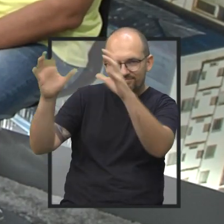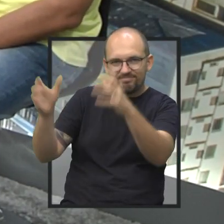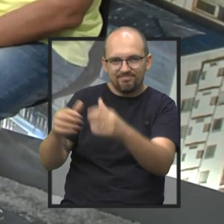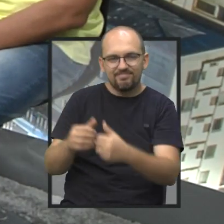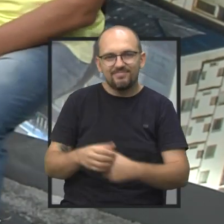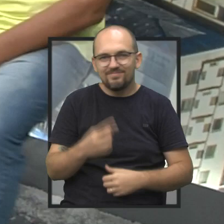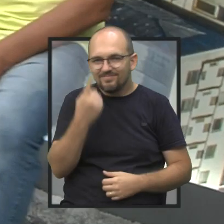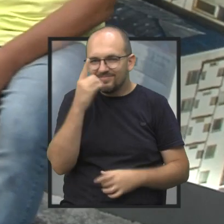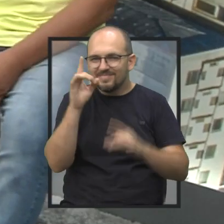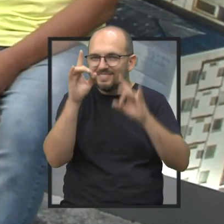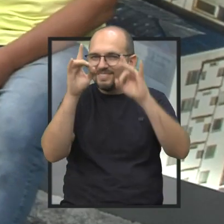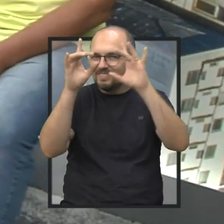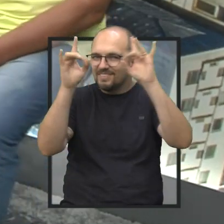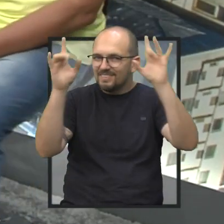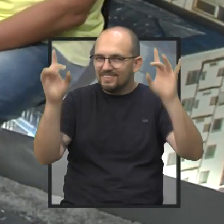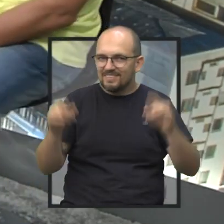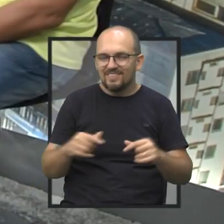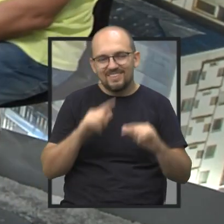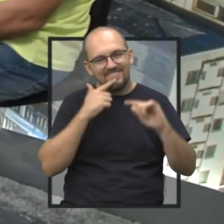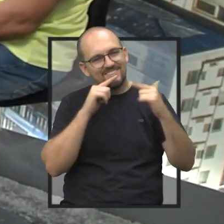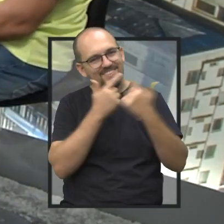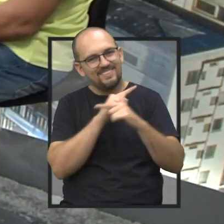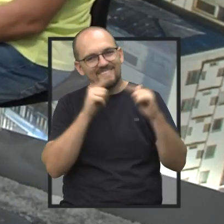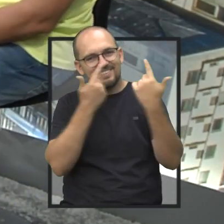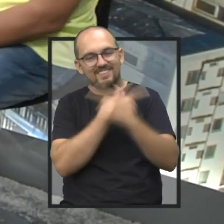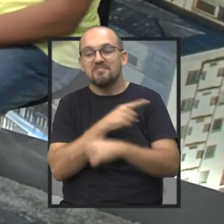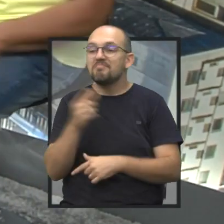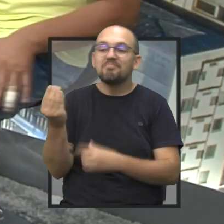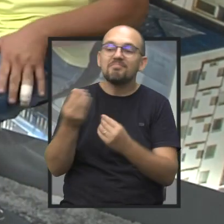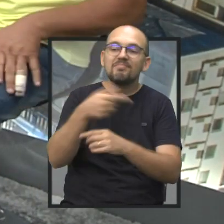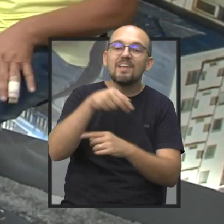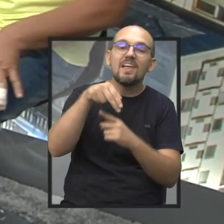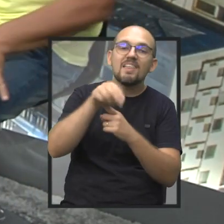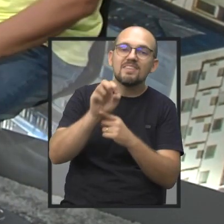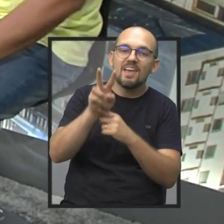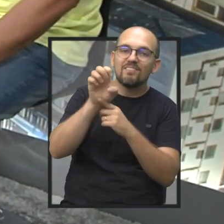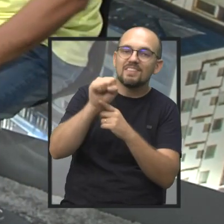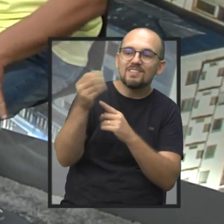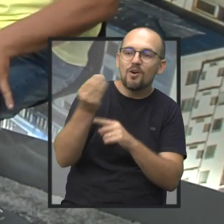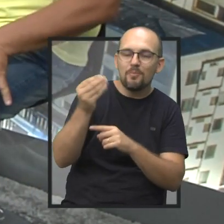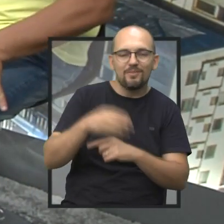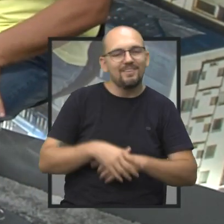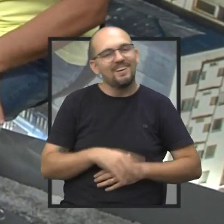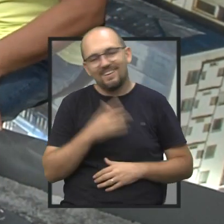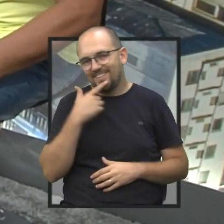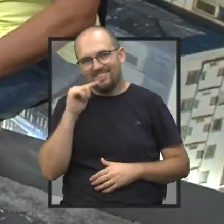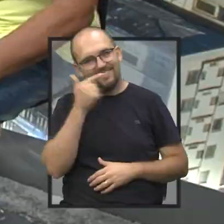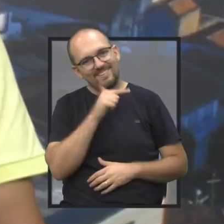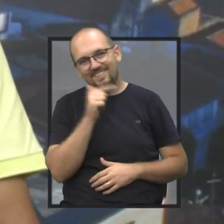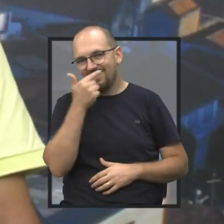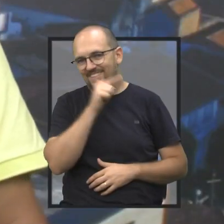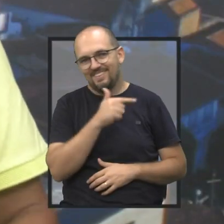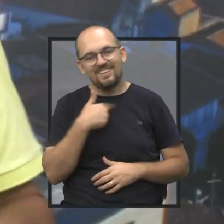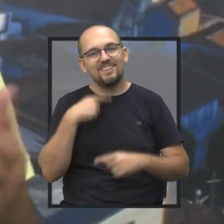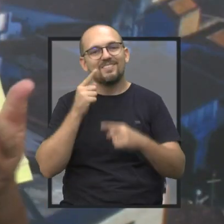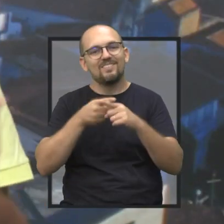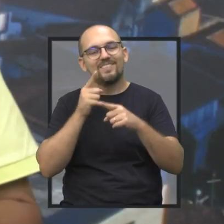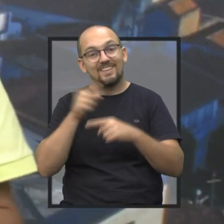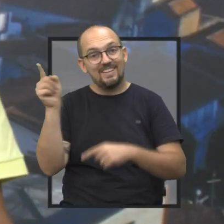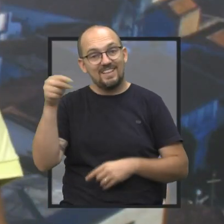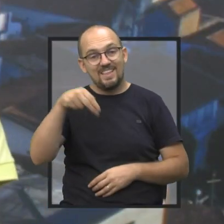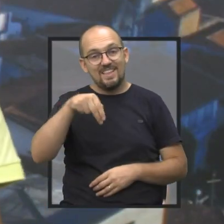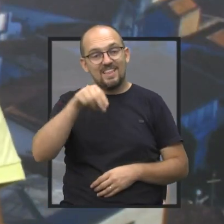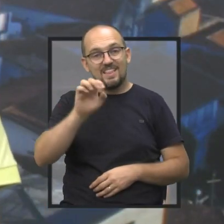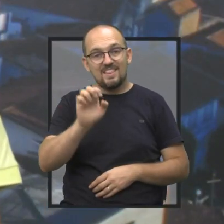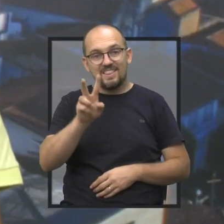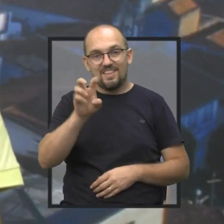delas em especial, o Dr. Neves. Como é que está a coisa por lá, vereador? Até dou um pouco risada, porque o Dr. Neves,